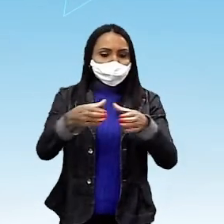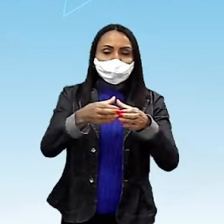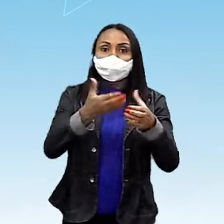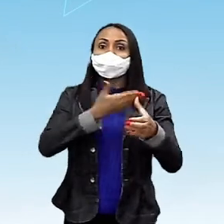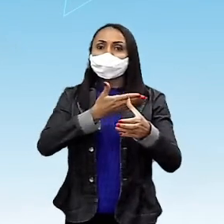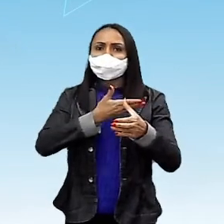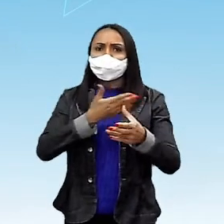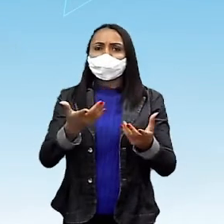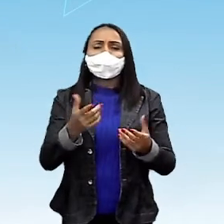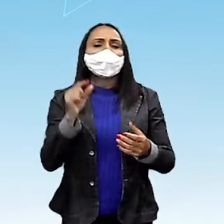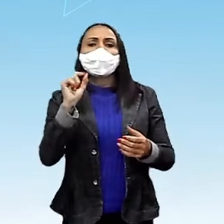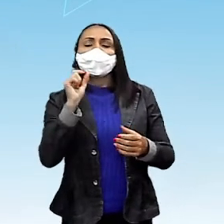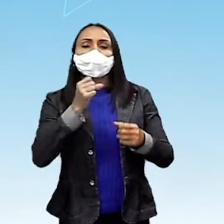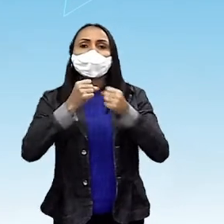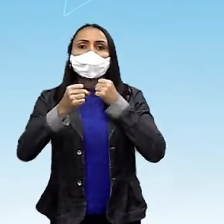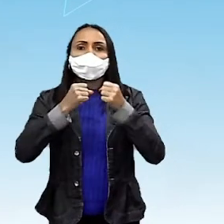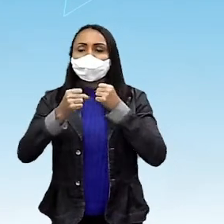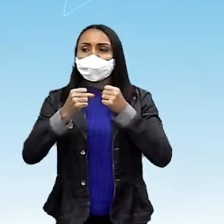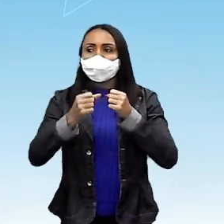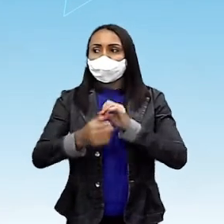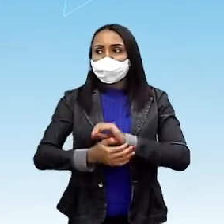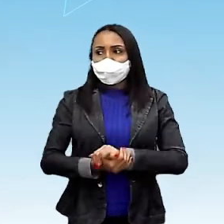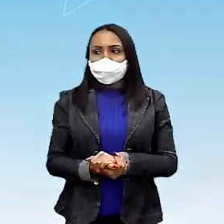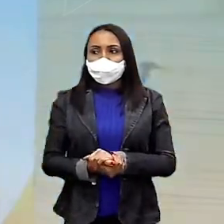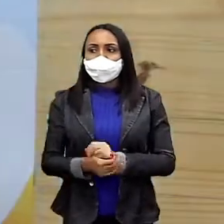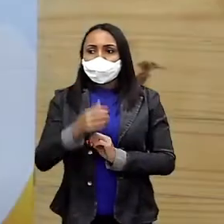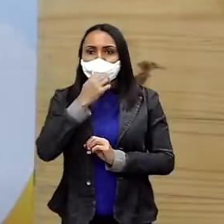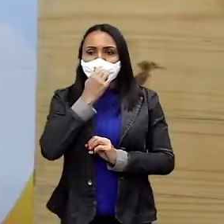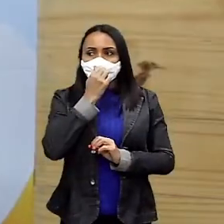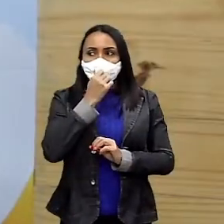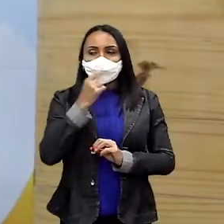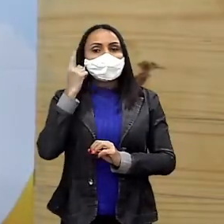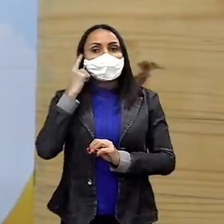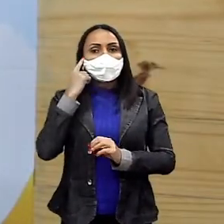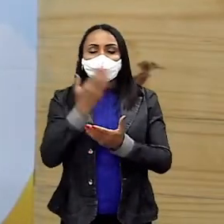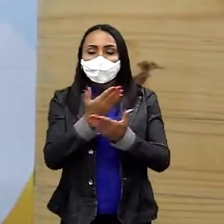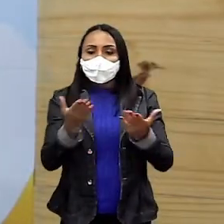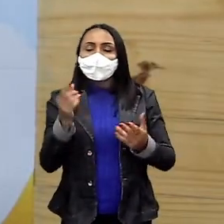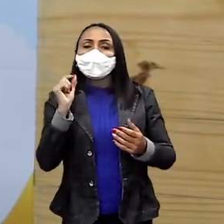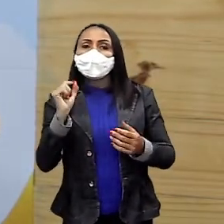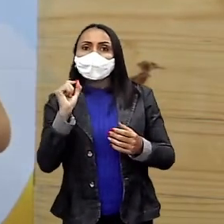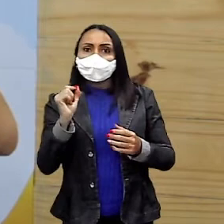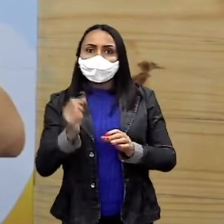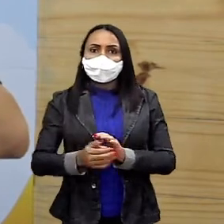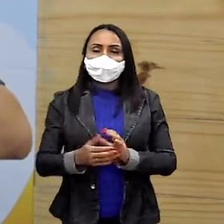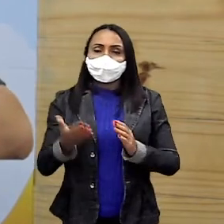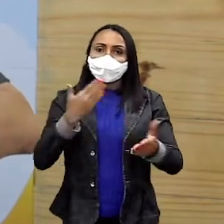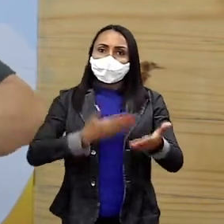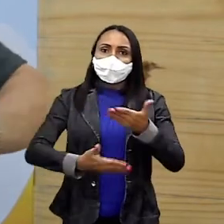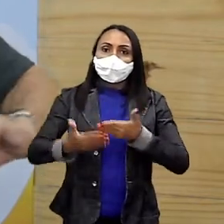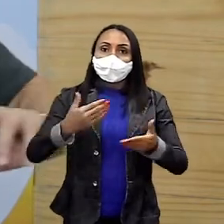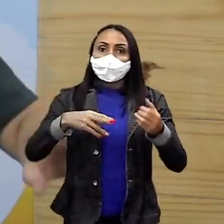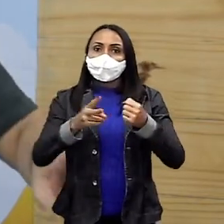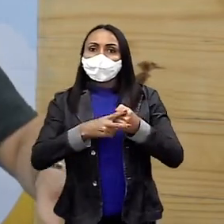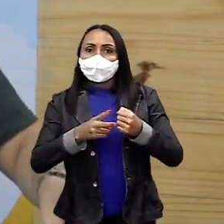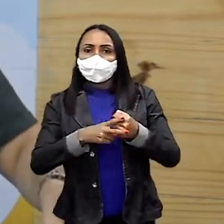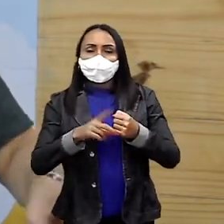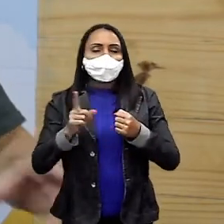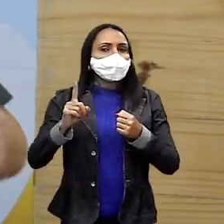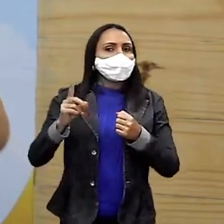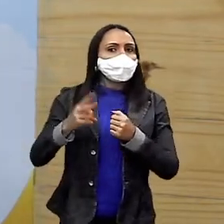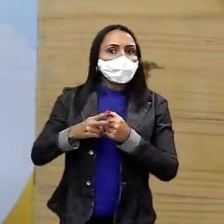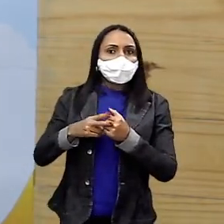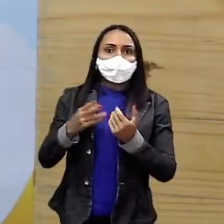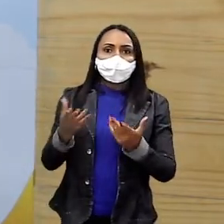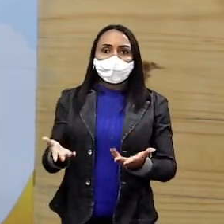que? Uma entrevista em sala de aula, para observar justamente o que? A relação do verbal, do não